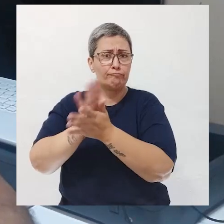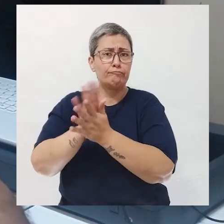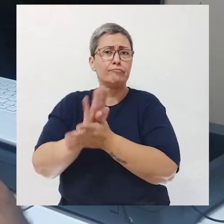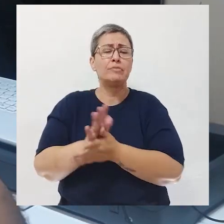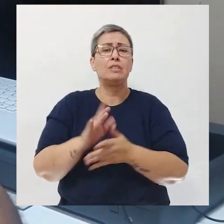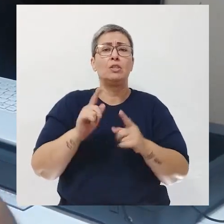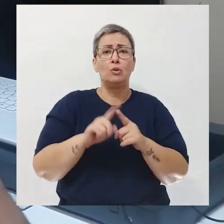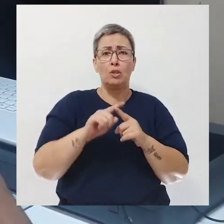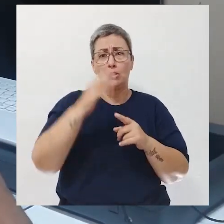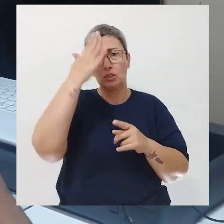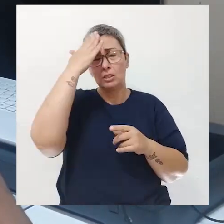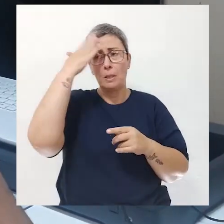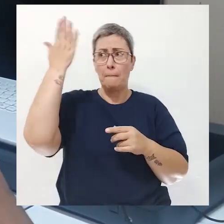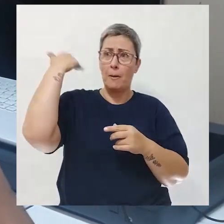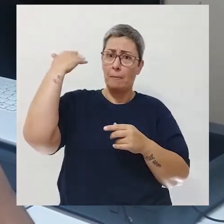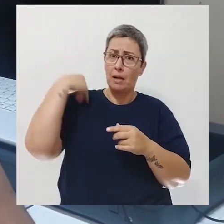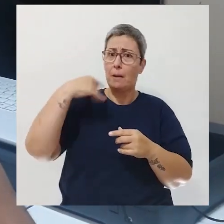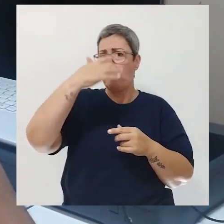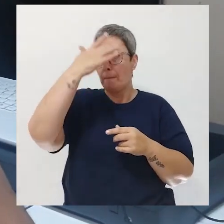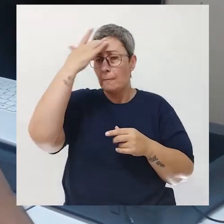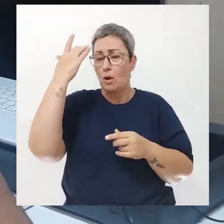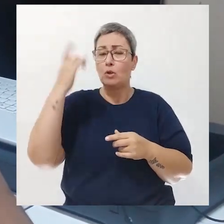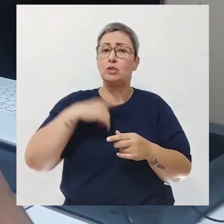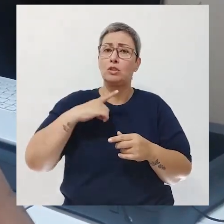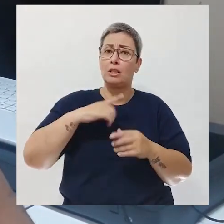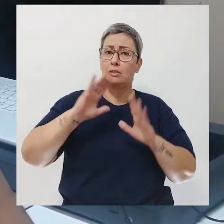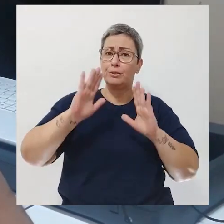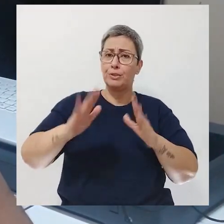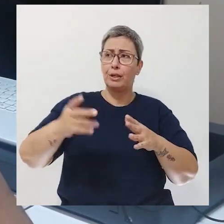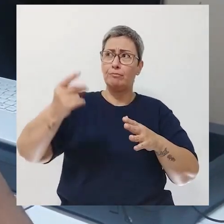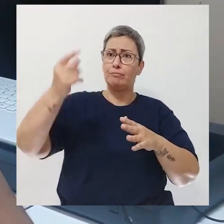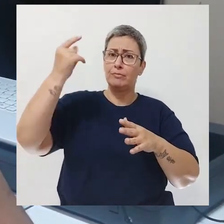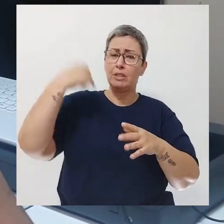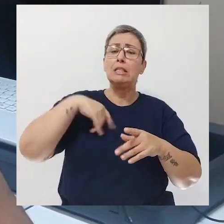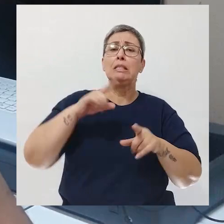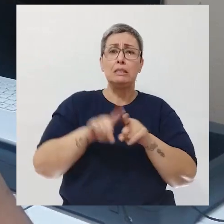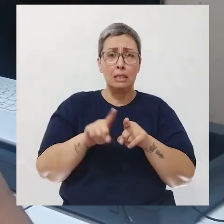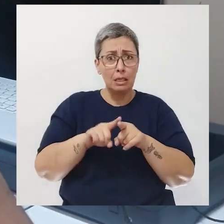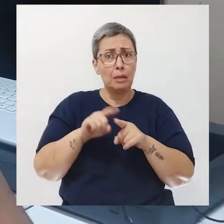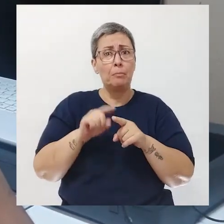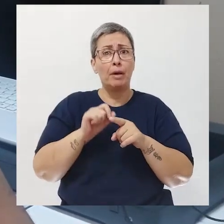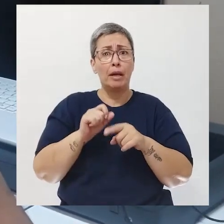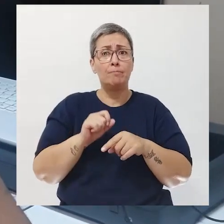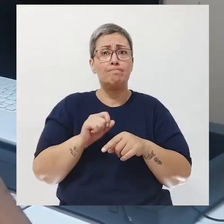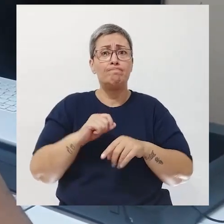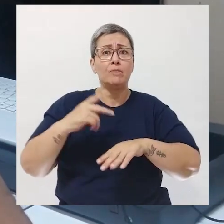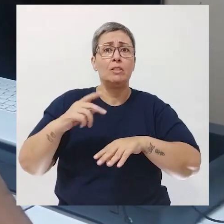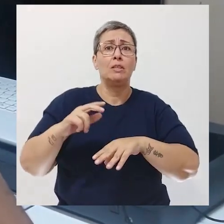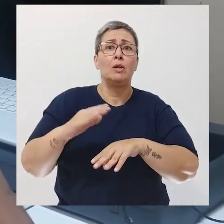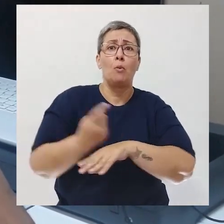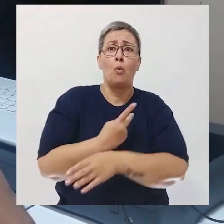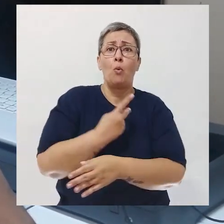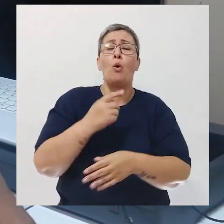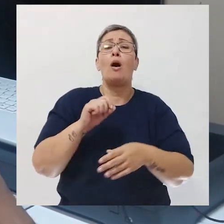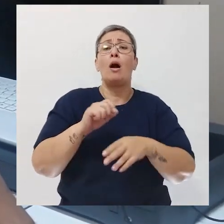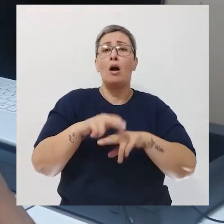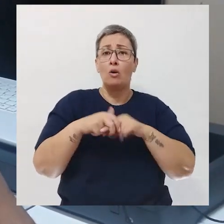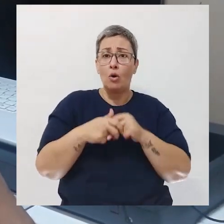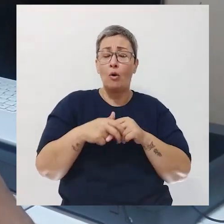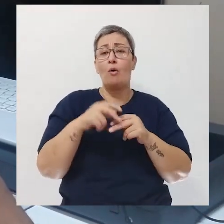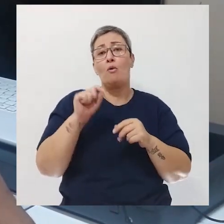no passado, ou que sabemos que pessoas próximas a nós tiveram, que são também provocadas por vírus.